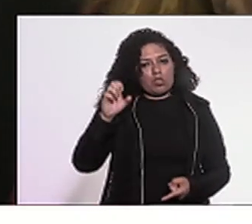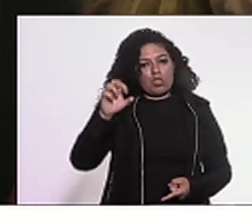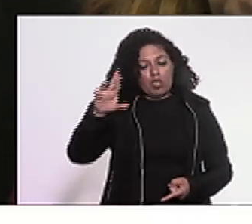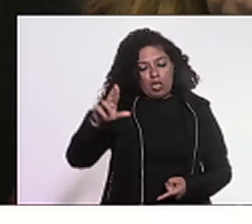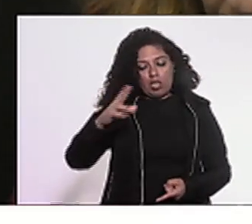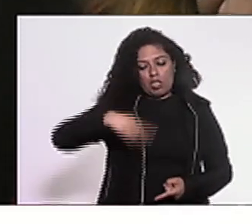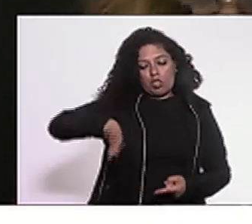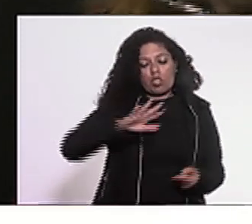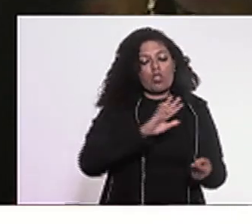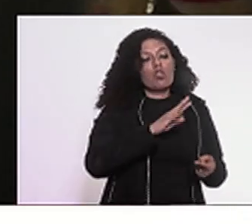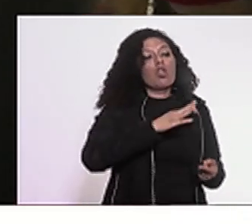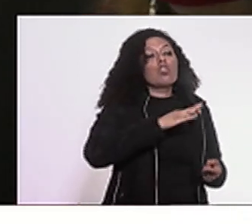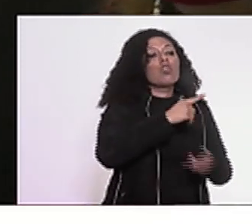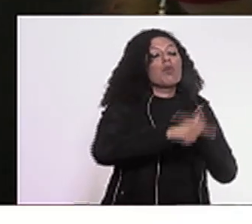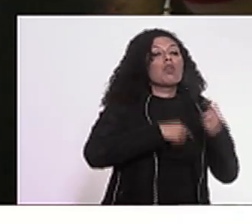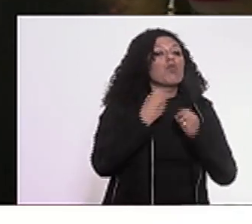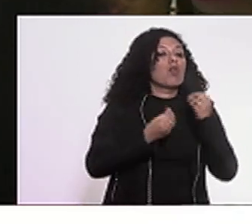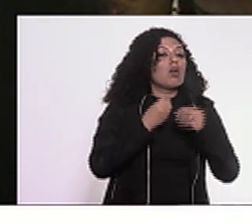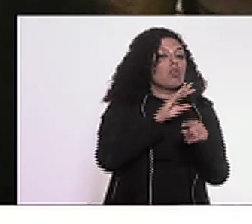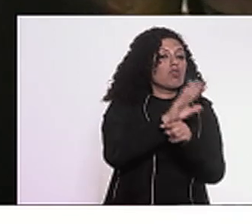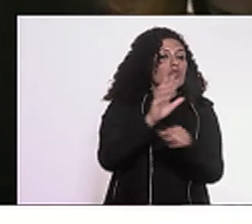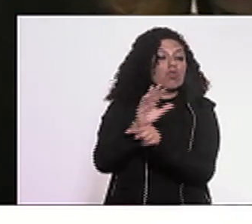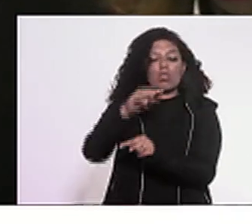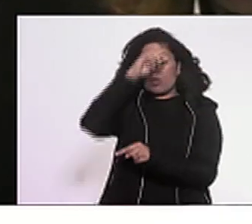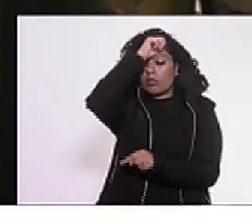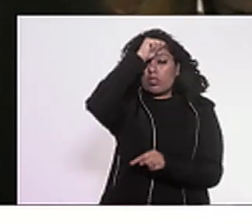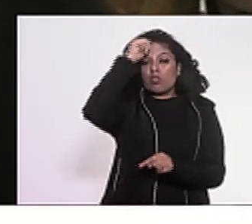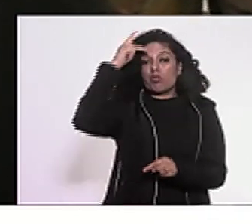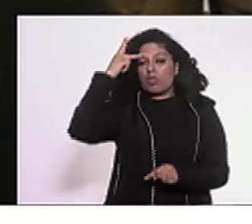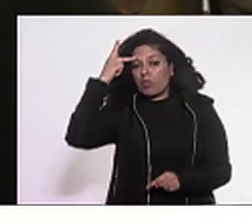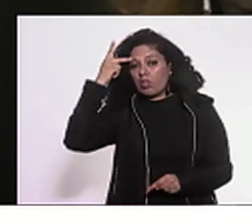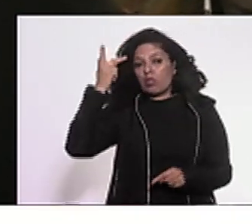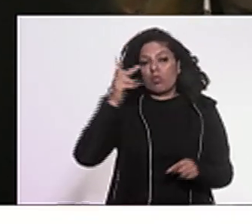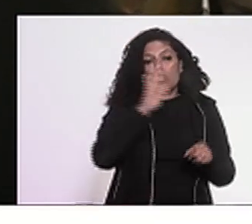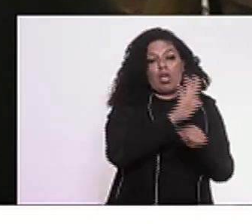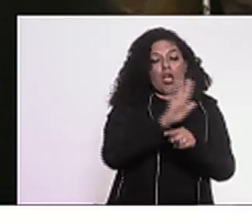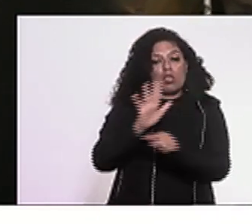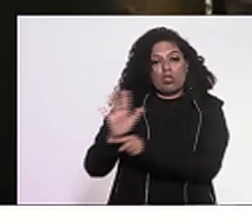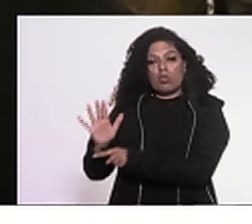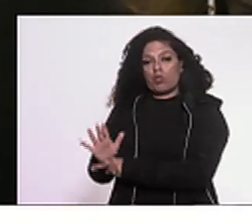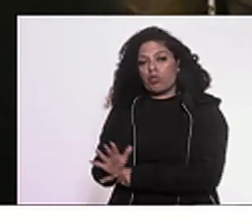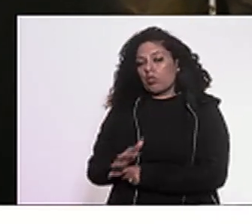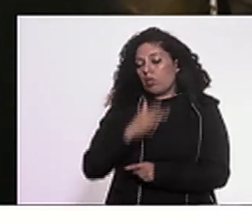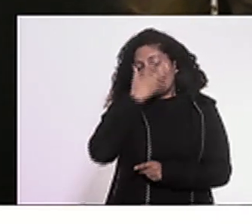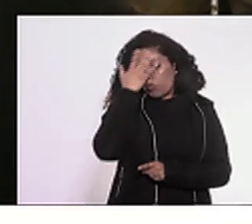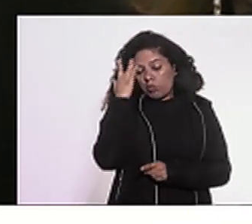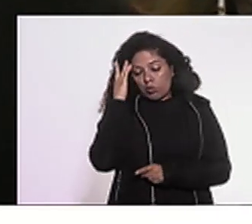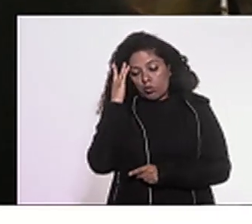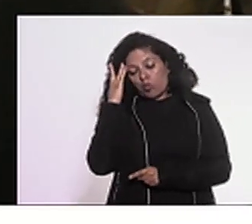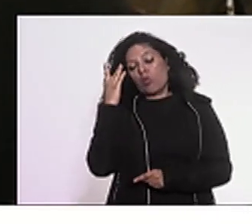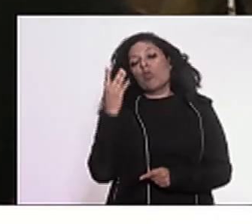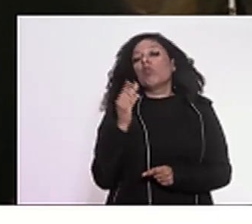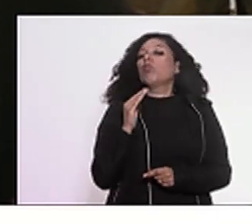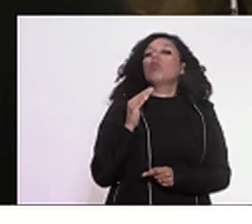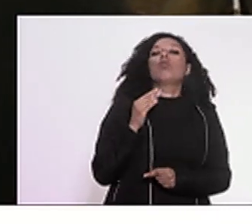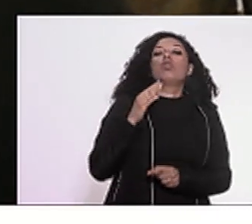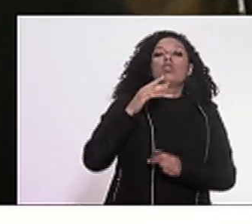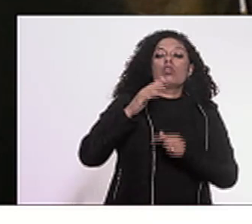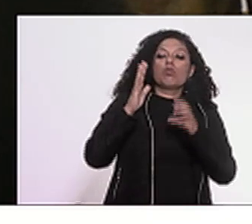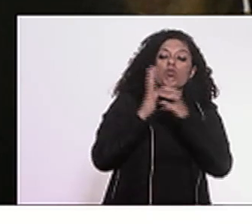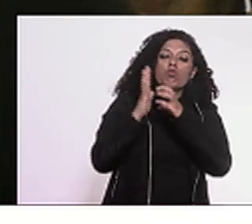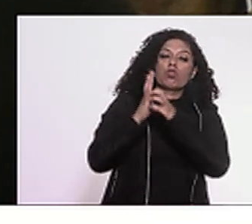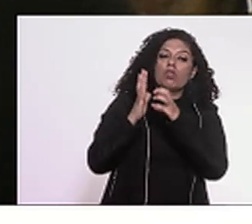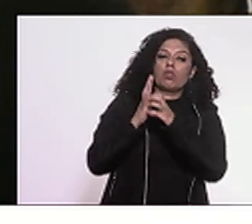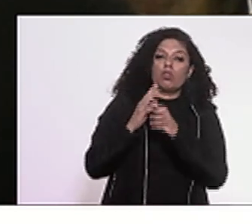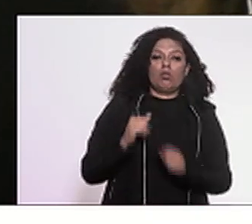auxilia as prefeituras. Então, é um órgão importante para a malha rodoviária do Estado. E tivemos esses